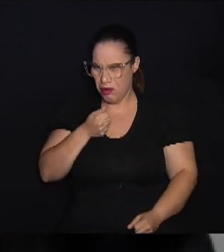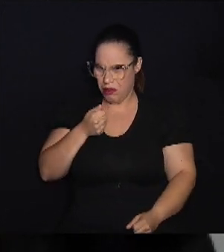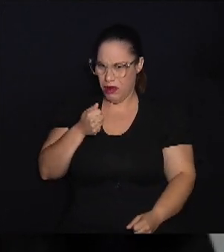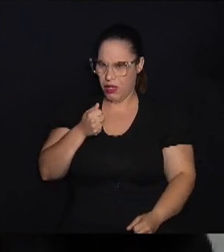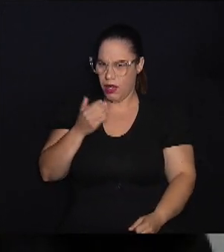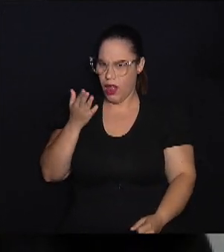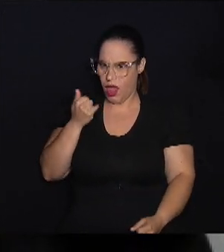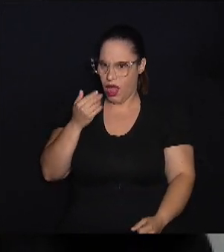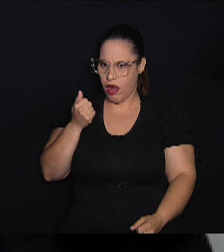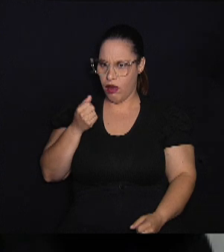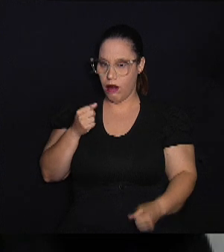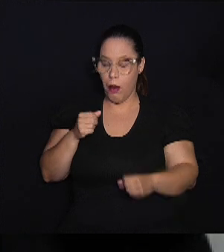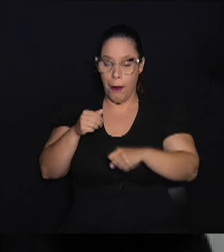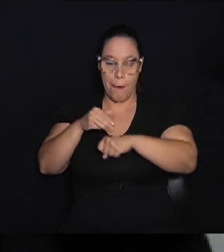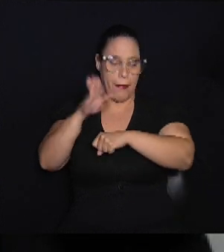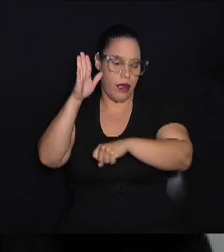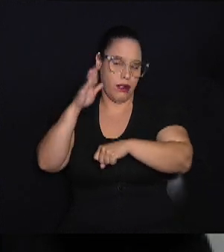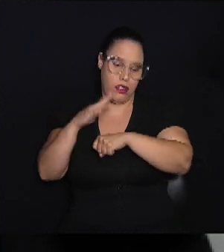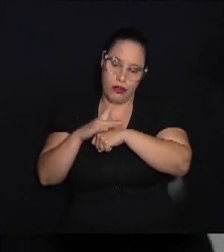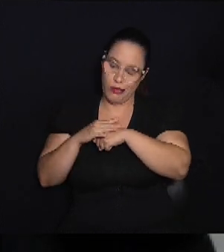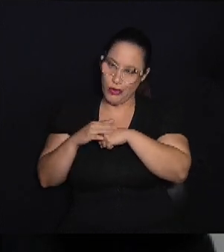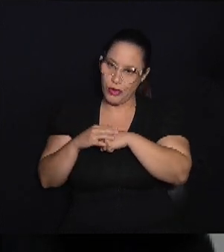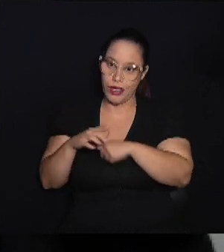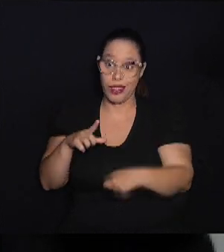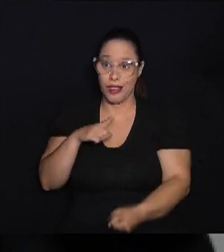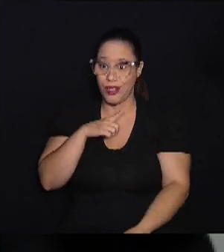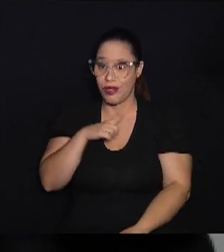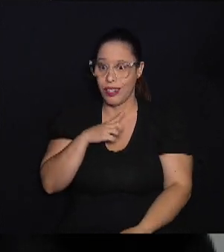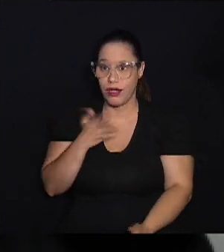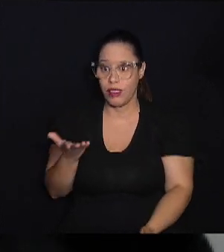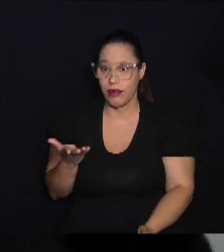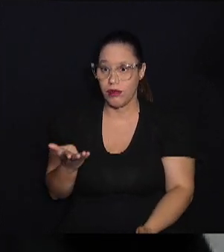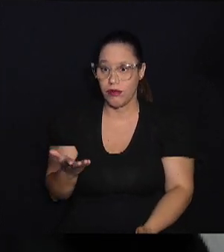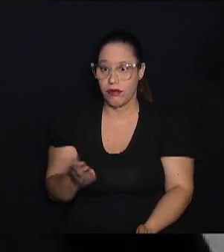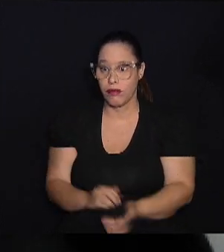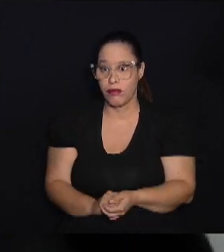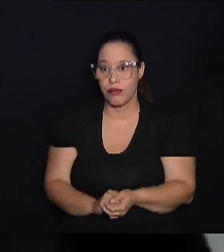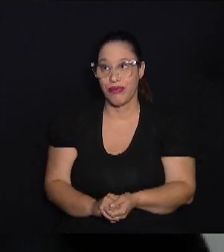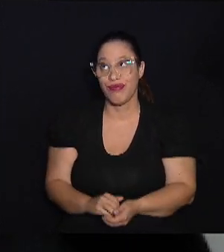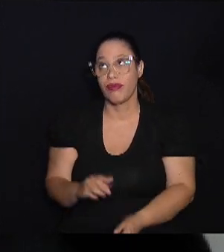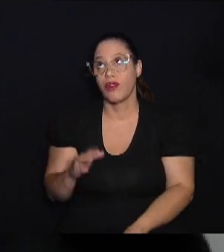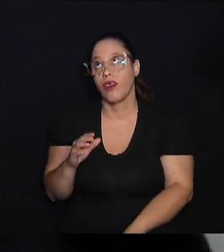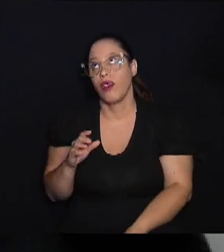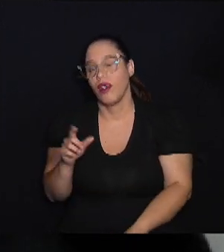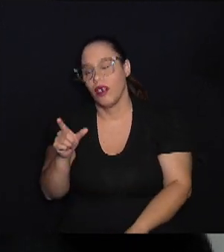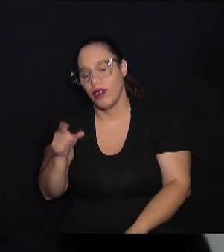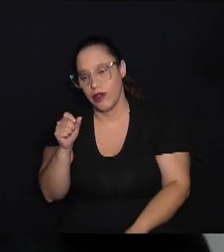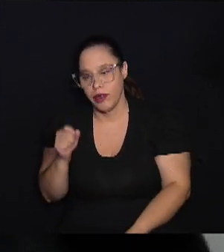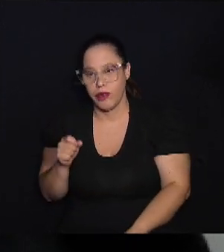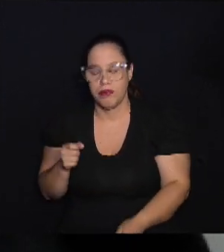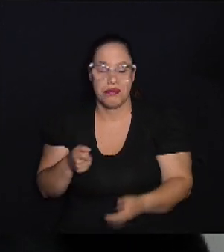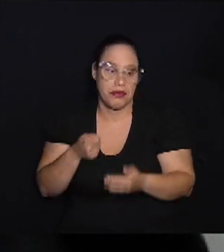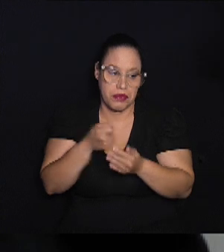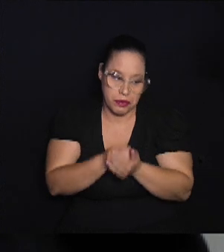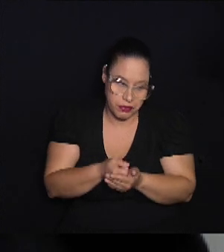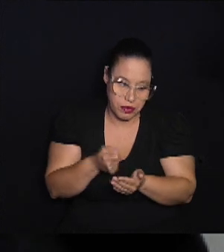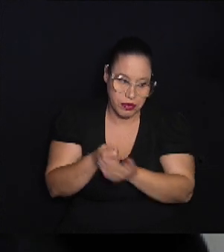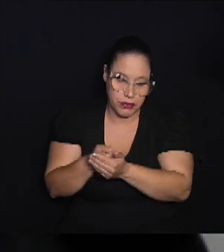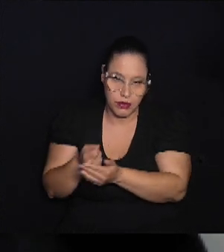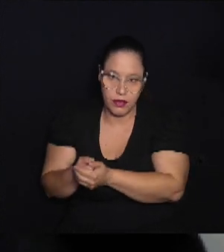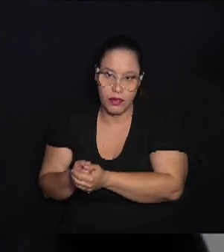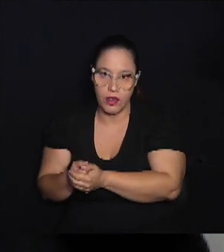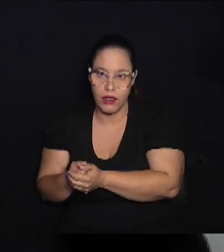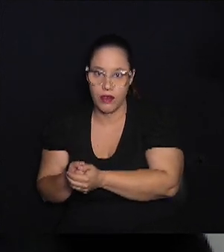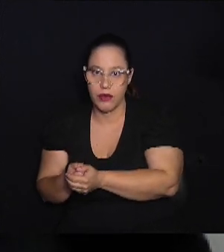mais doenças a gente cultiva no nosso dia a dia. E a gente vai colher, né, o que a gente está cultivando. Se você